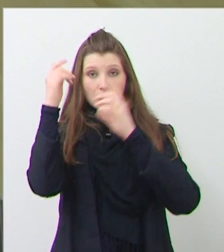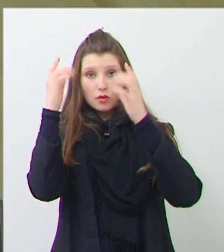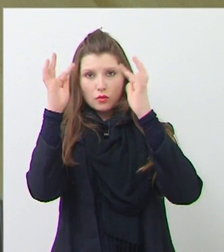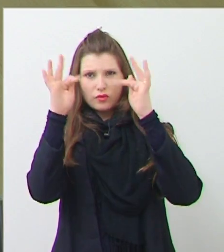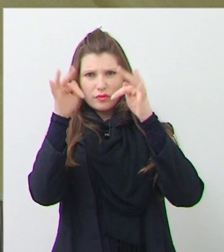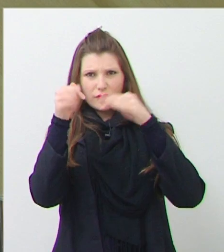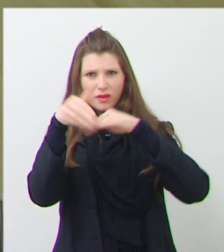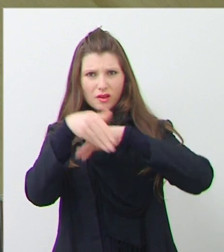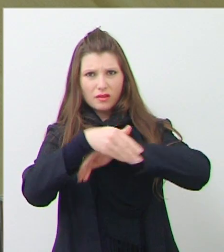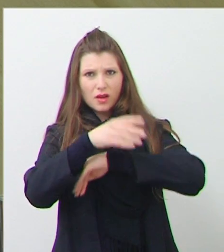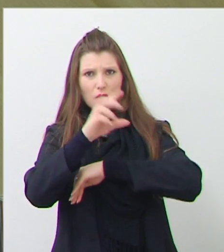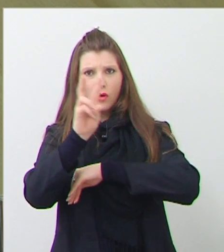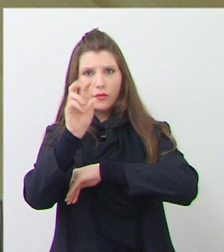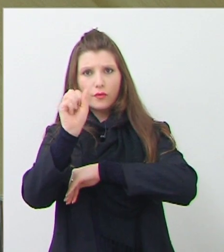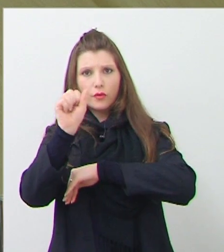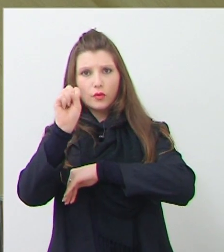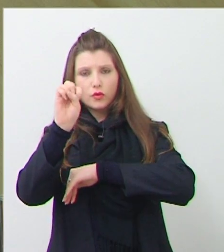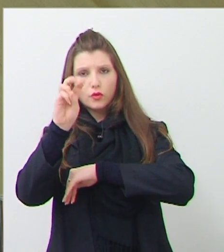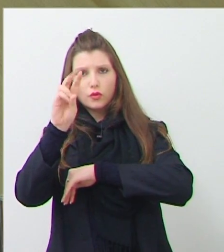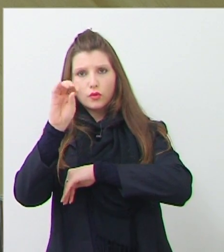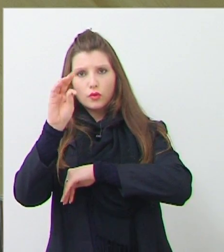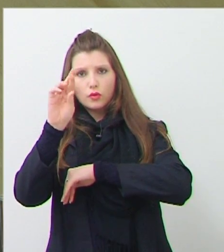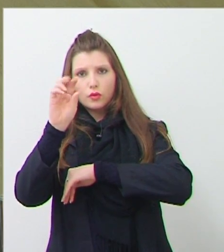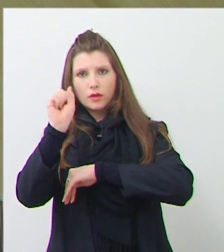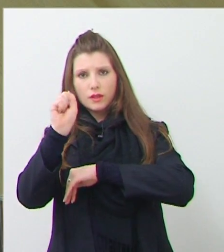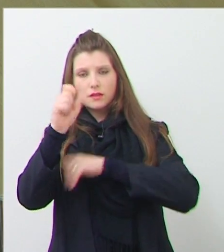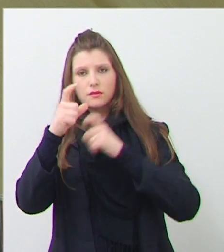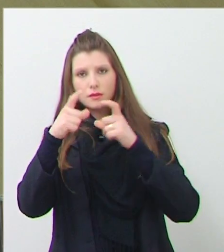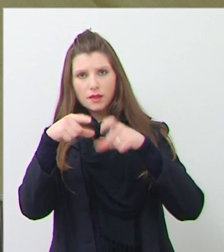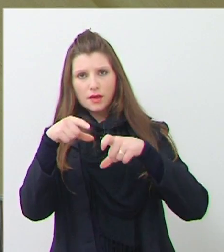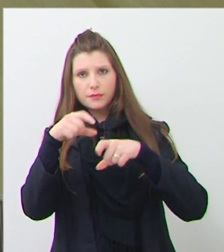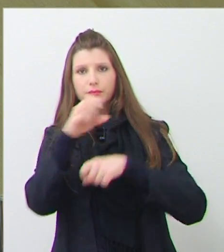Colombo, bairro Vosocris. Indicação